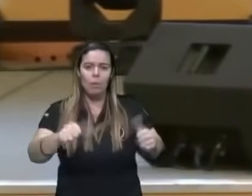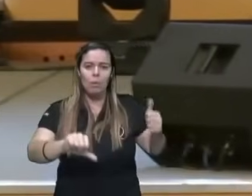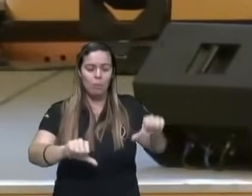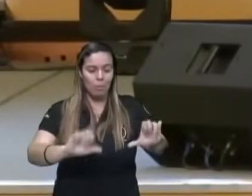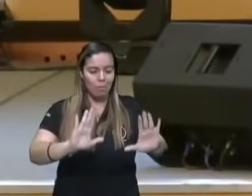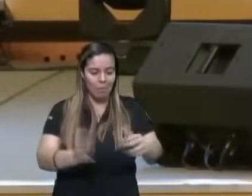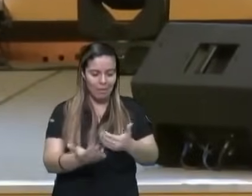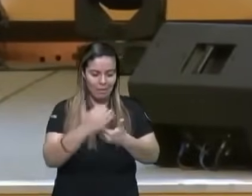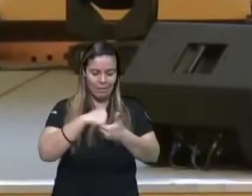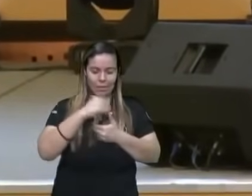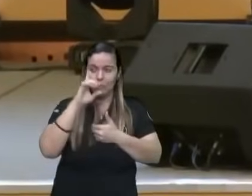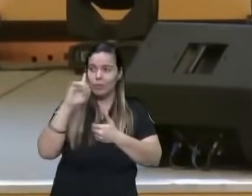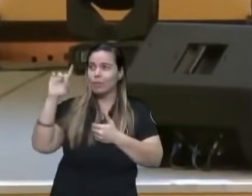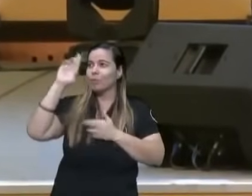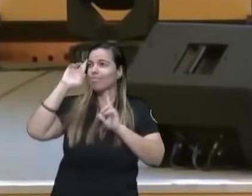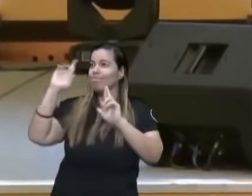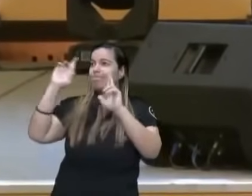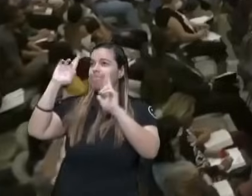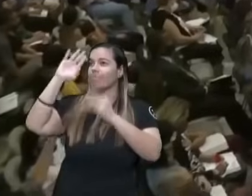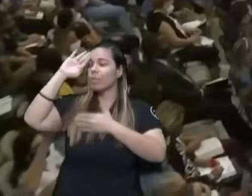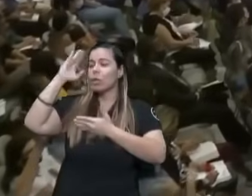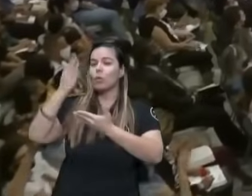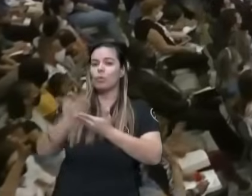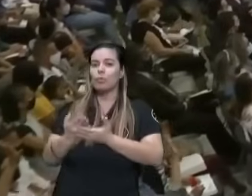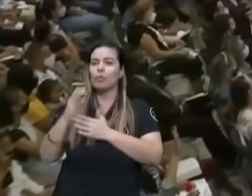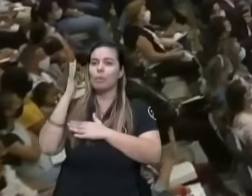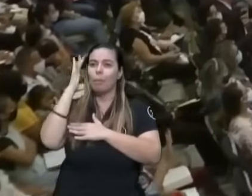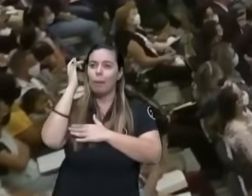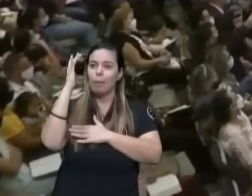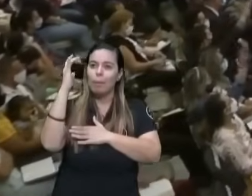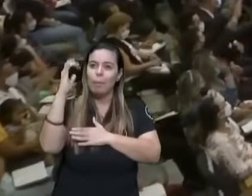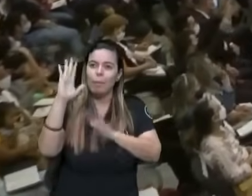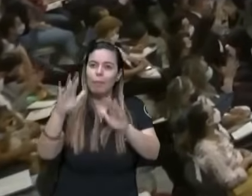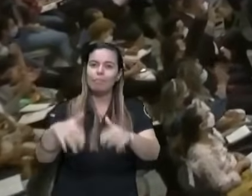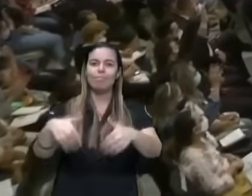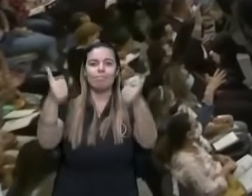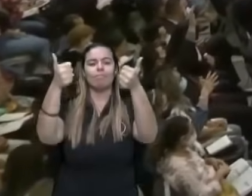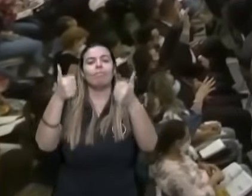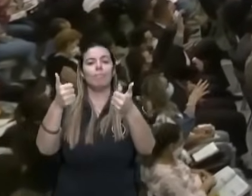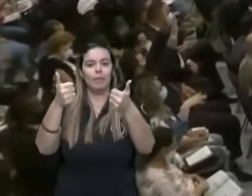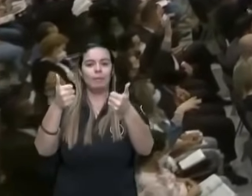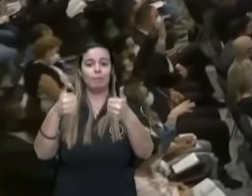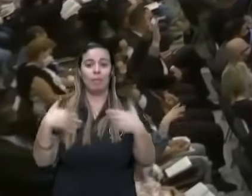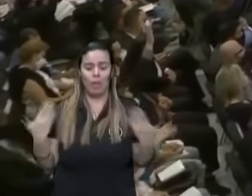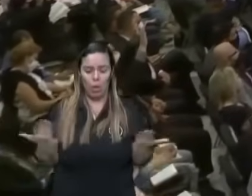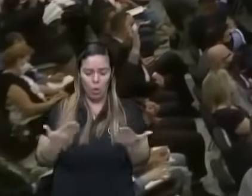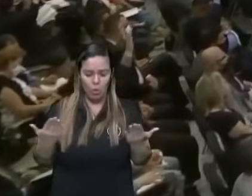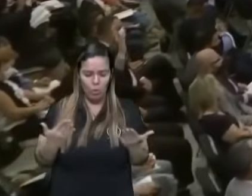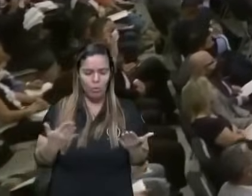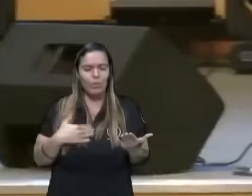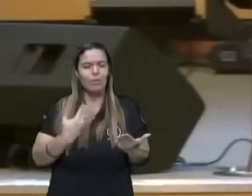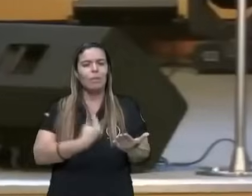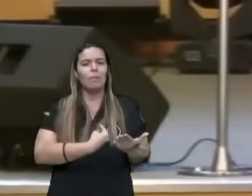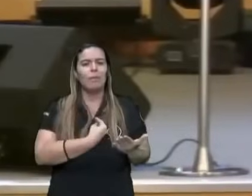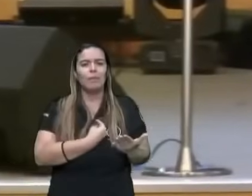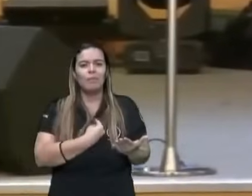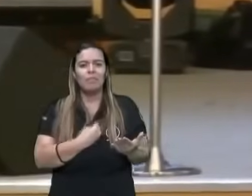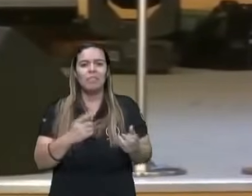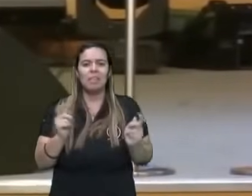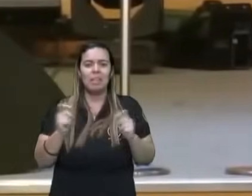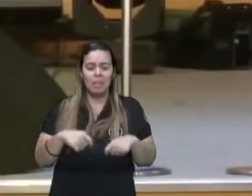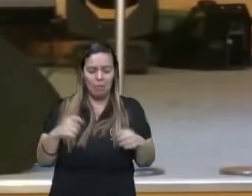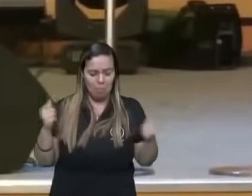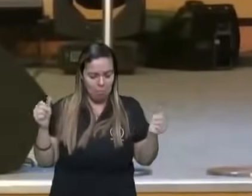no Senhor e tenho esperança, amanhã vai dar tudo certo. Hoje na minha vida pode